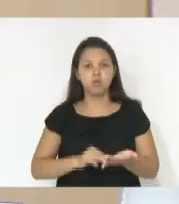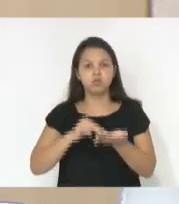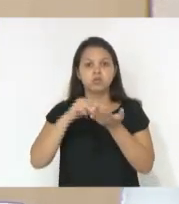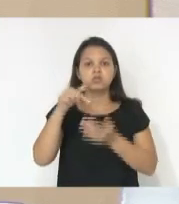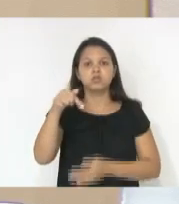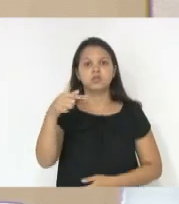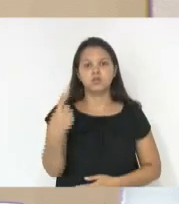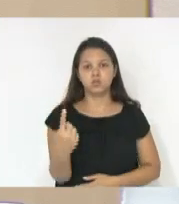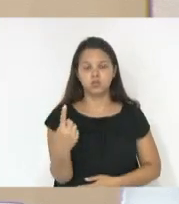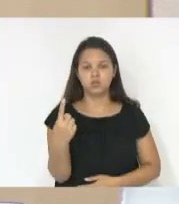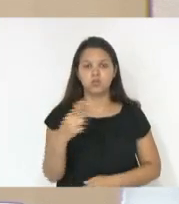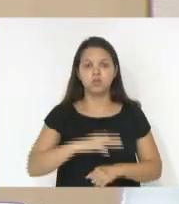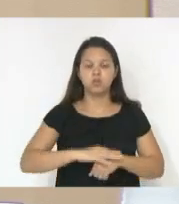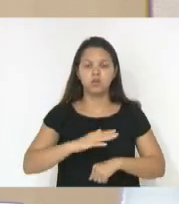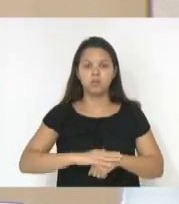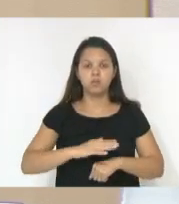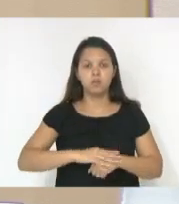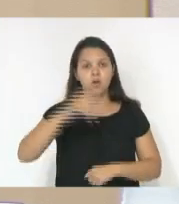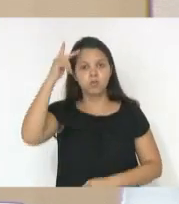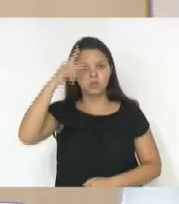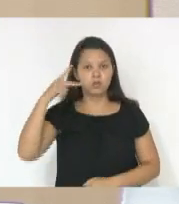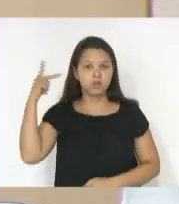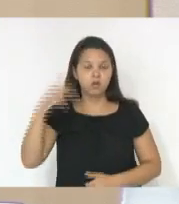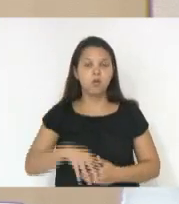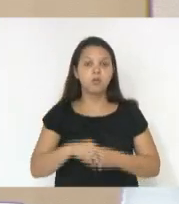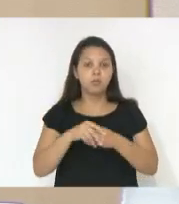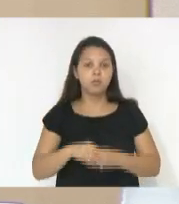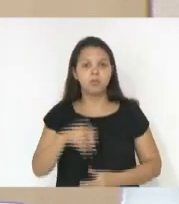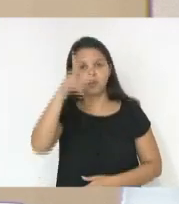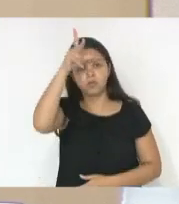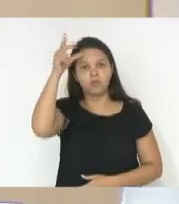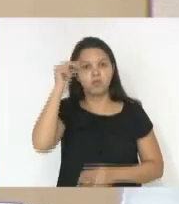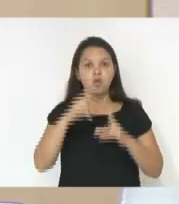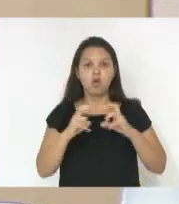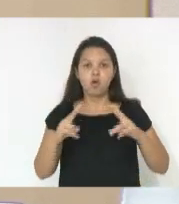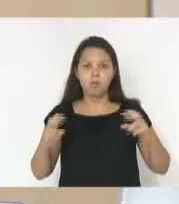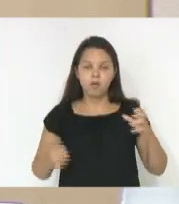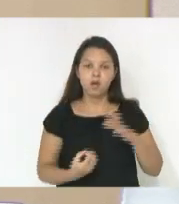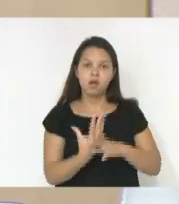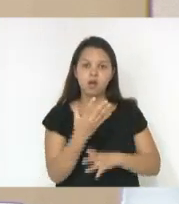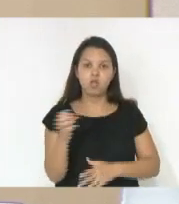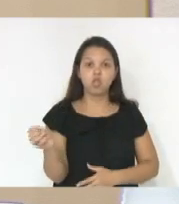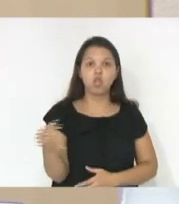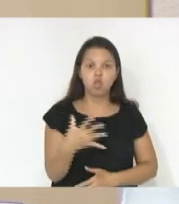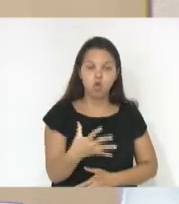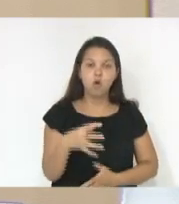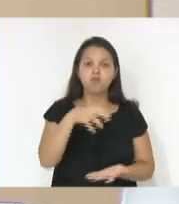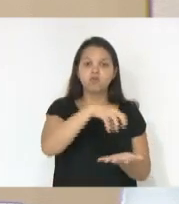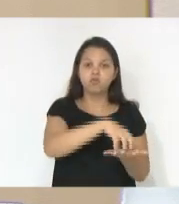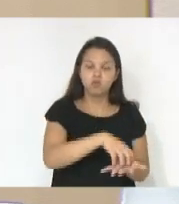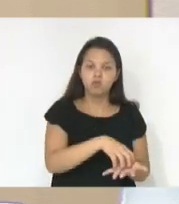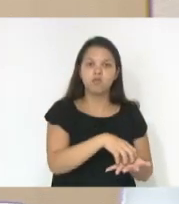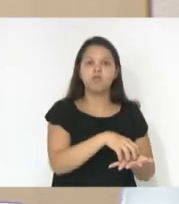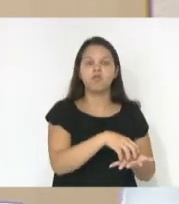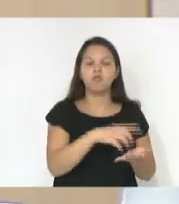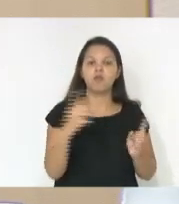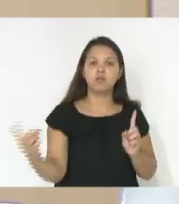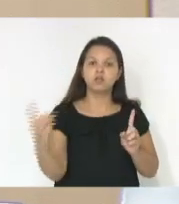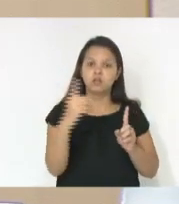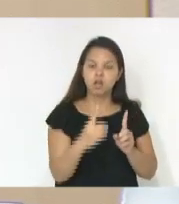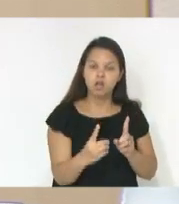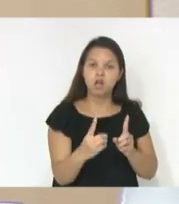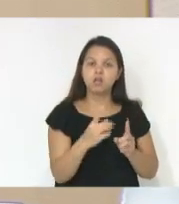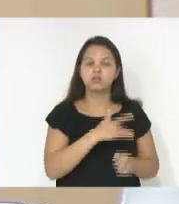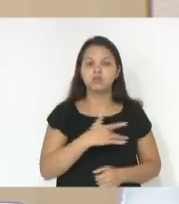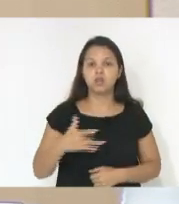71. Autor, deputada Paulinha, cumprimentando o prefeito de Florianópolis pela criação de uma nova unidade de pronto atendimento do bairro Jardim Atlântico,